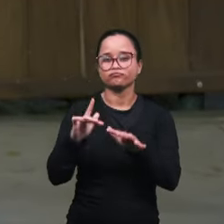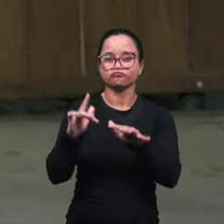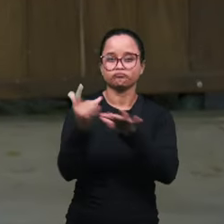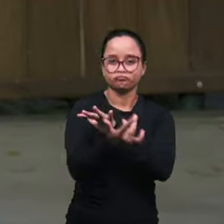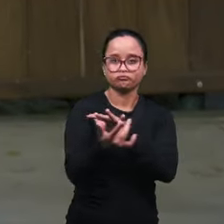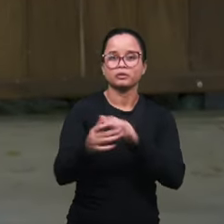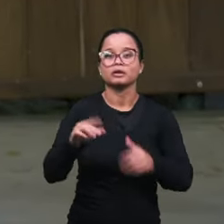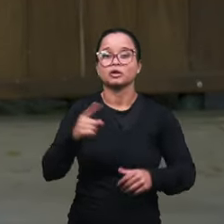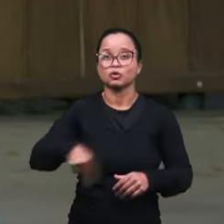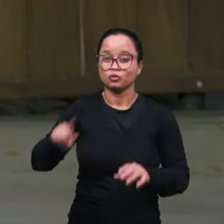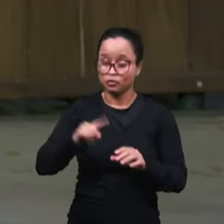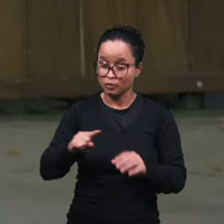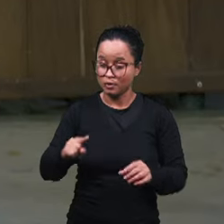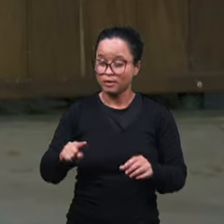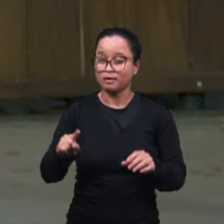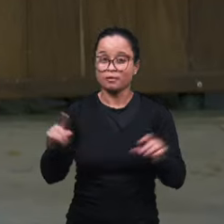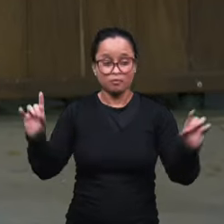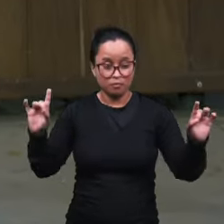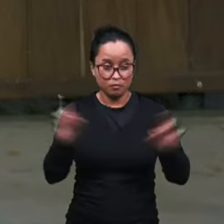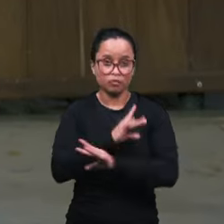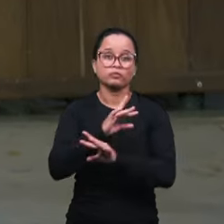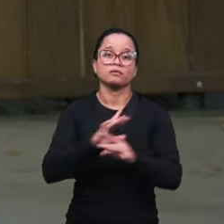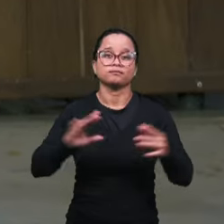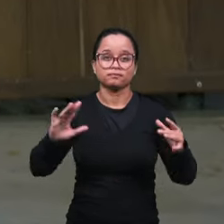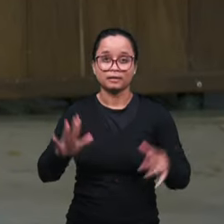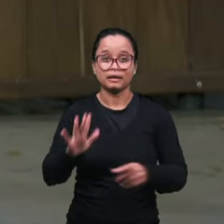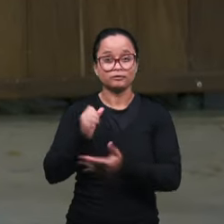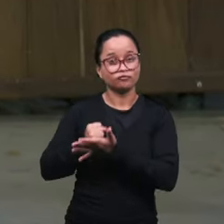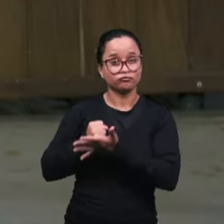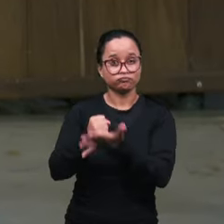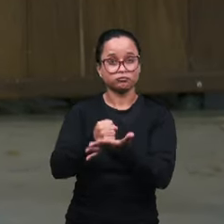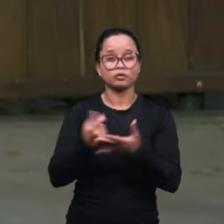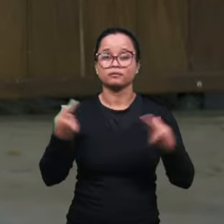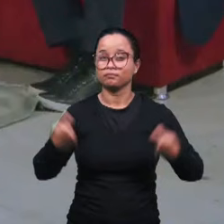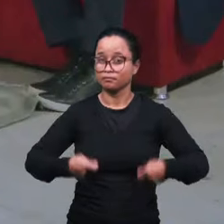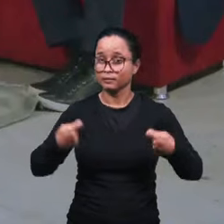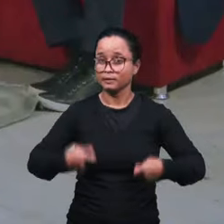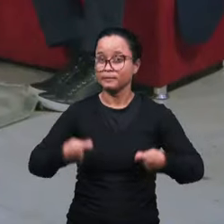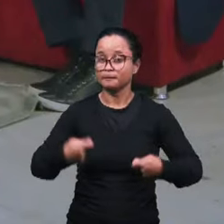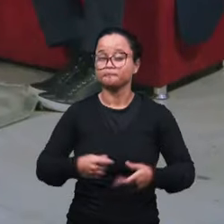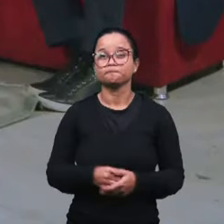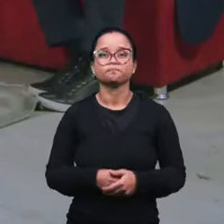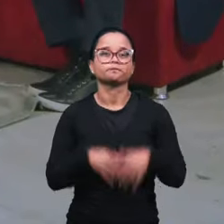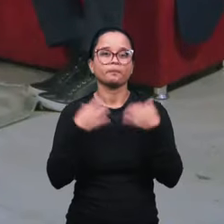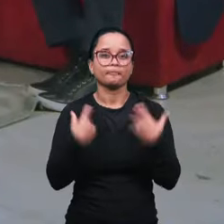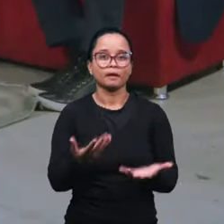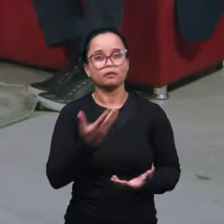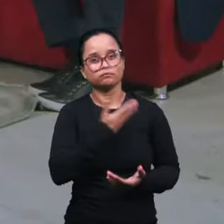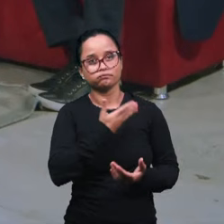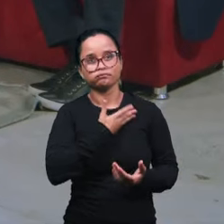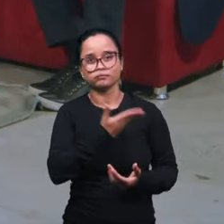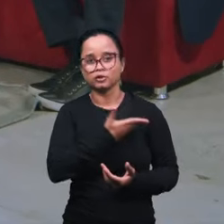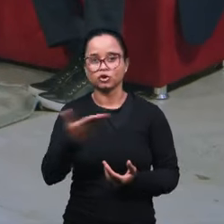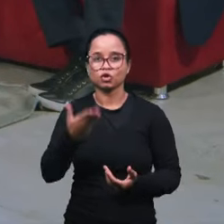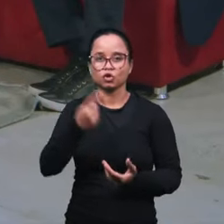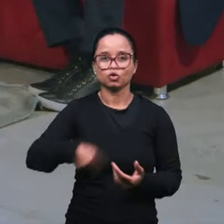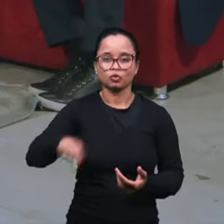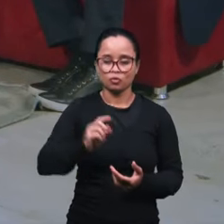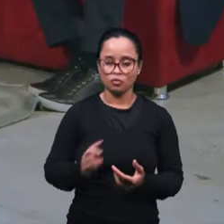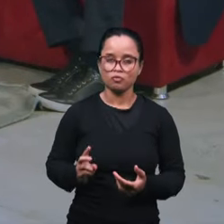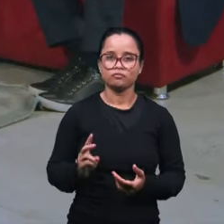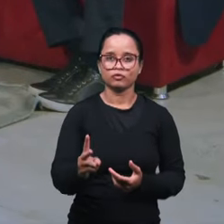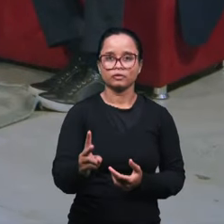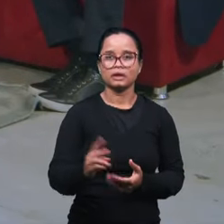estaremos dispostos aqui com toda a disposição para te dar todo o atendimento necessário. Muito bem. Muito bem, companheiros, vamos então dar continuidade, né? Nós temos